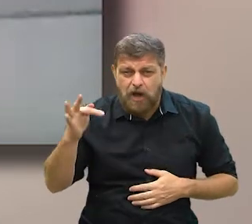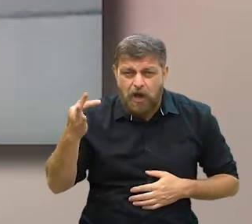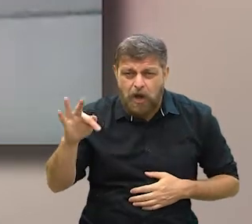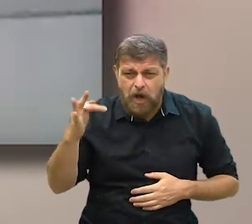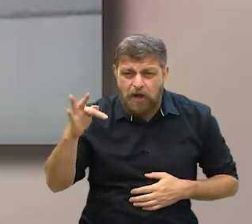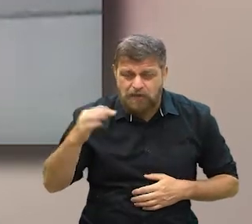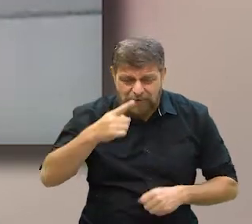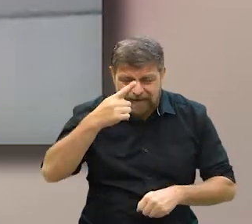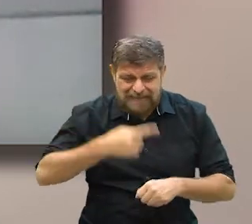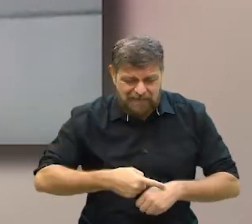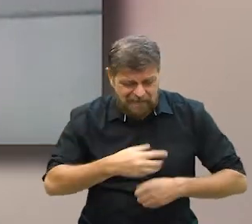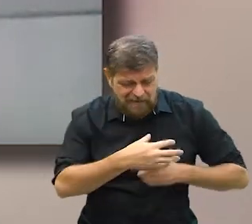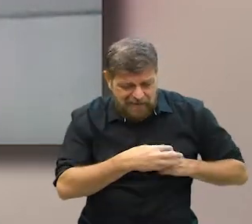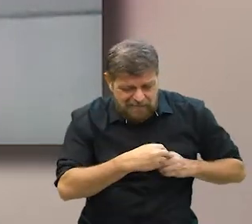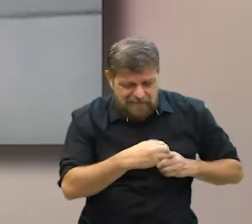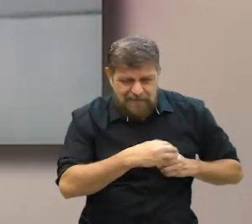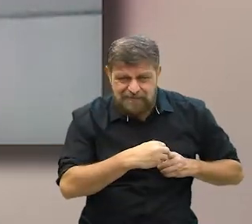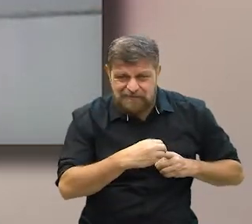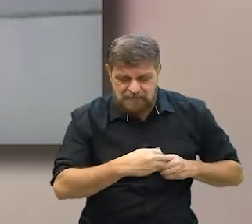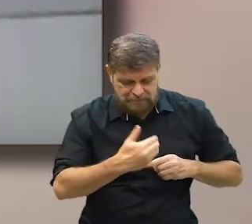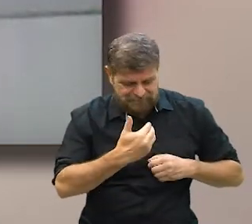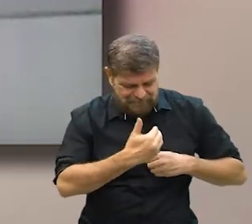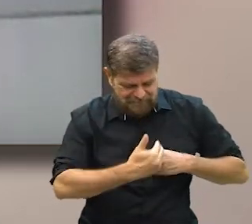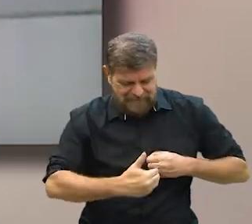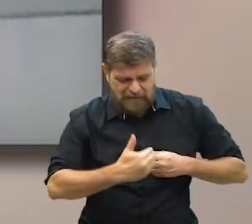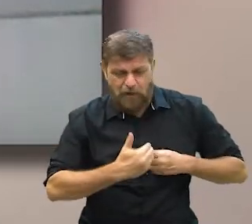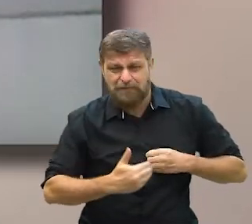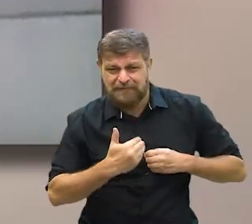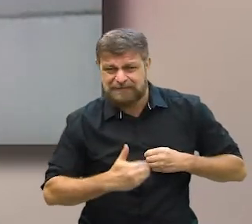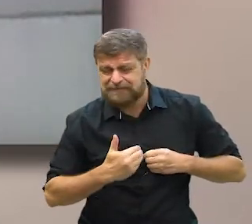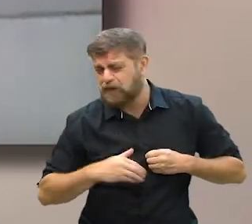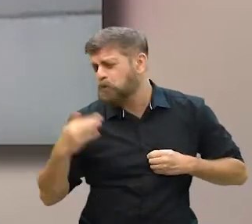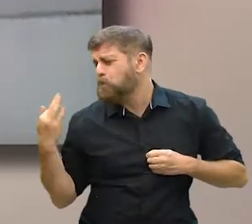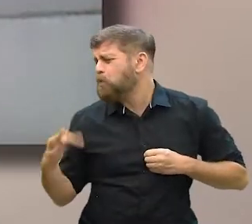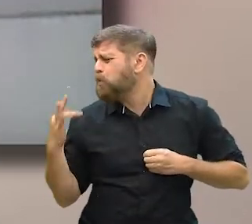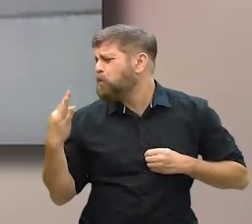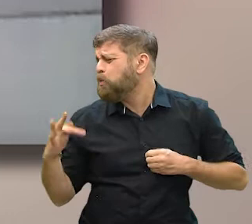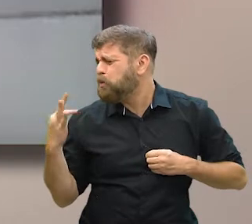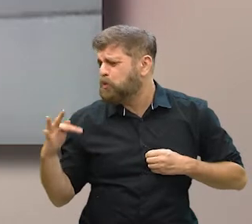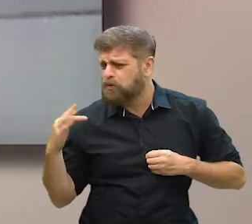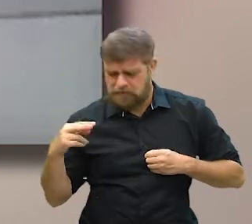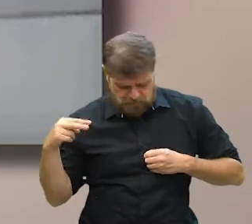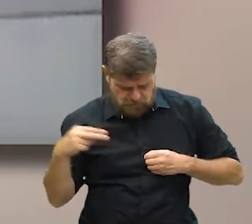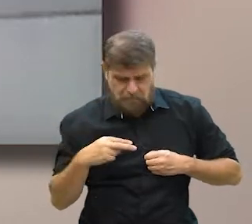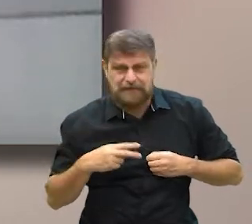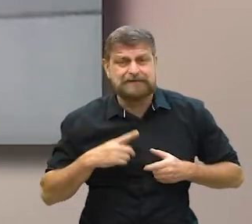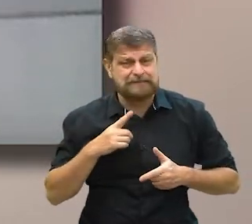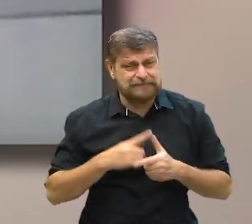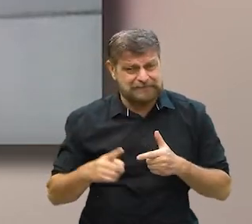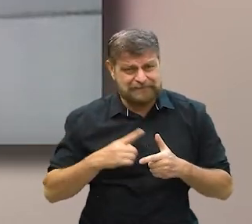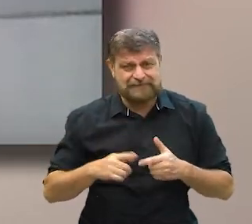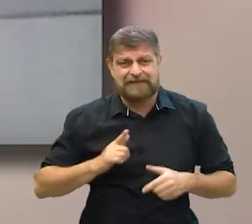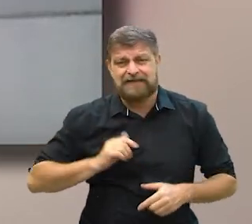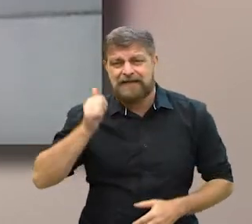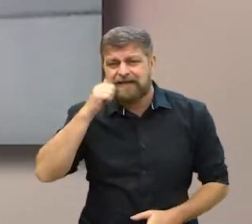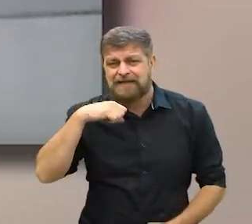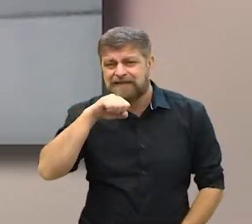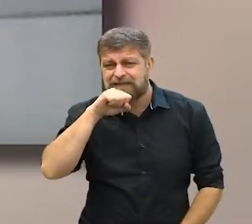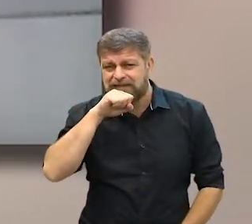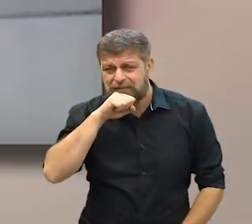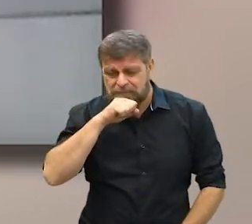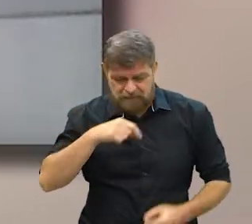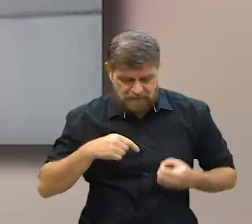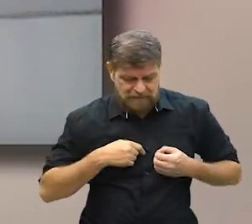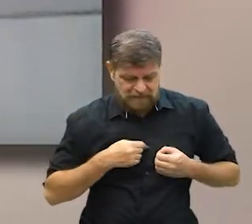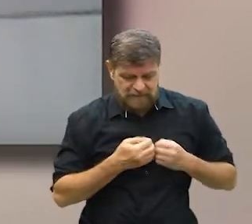e aí ele vai acabar provocando não só dor durante a amamentação, mas as fissuras mamilares. A coisa pode ficar assim muito